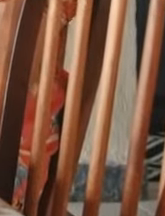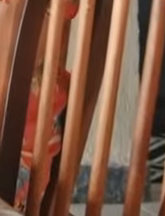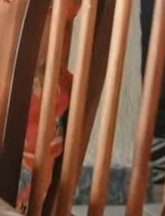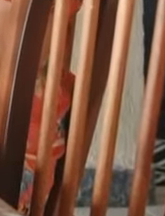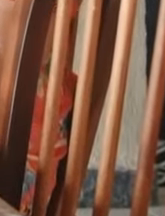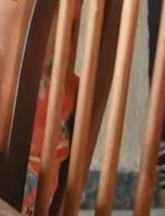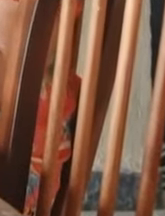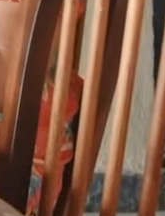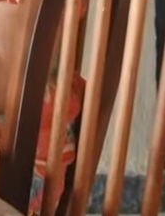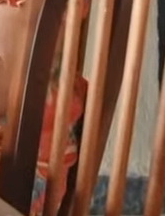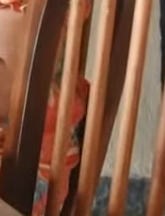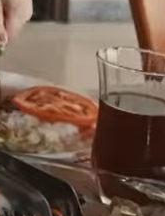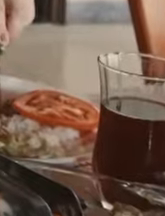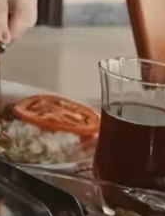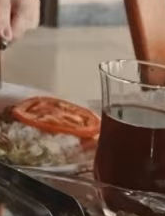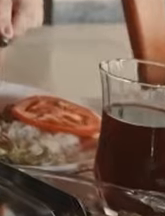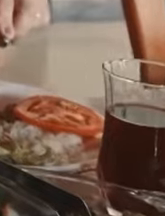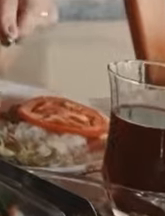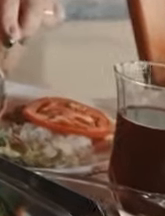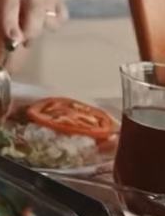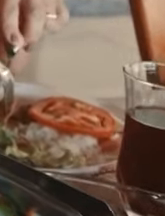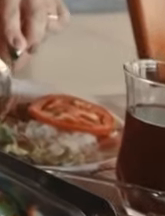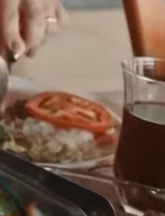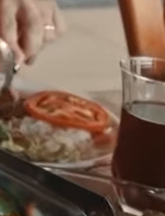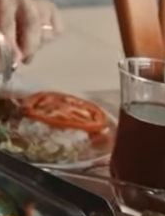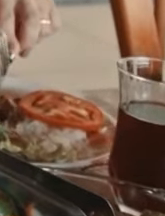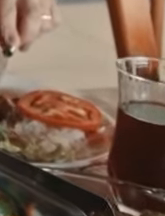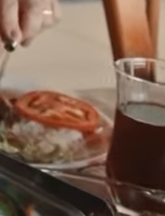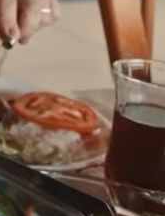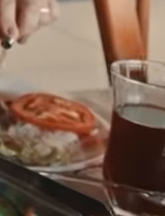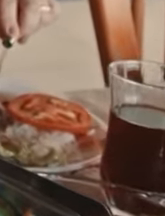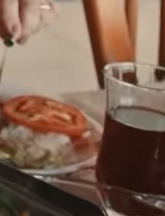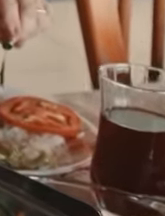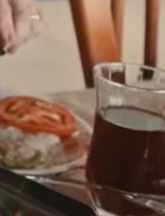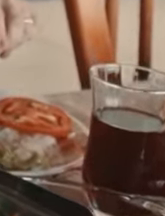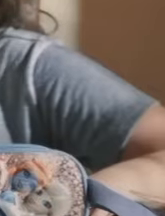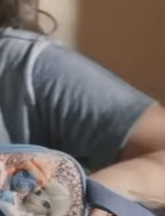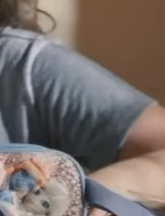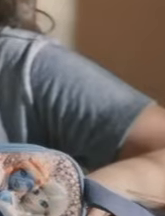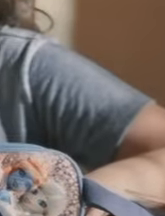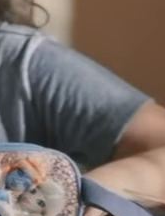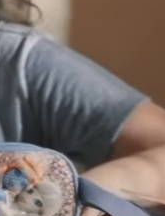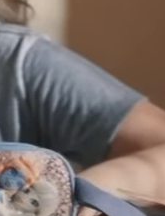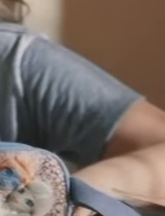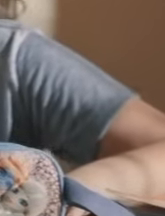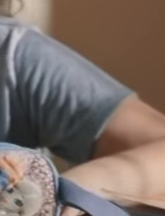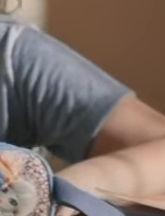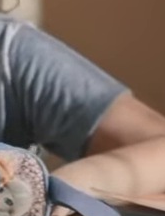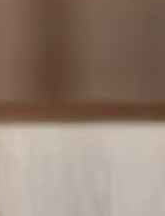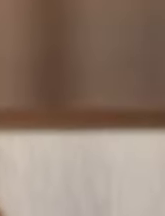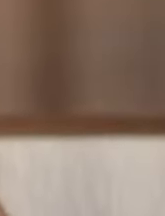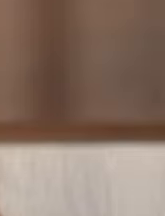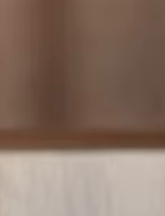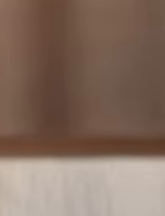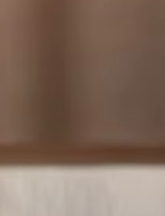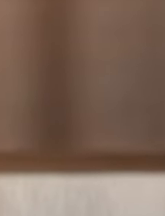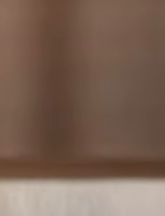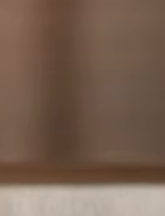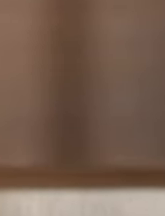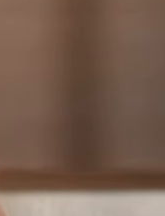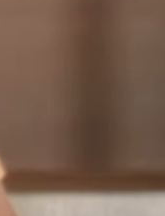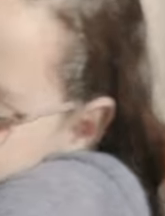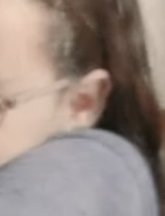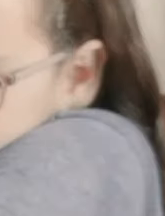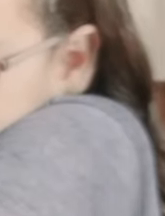Eu sou casado com Lena e nós temos 5 filhas. E as minhas gêmeas, a